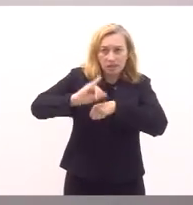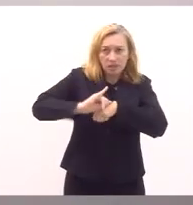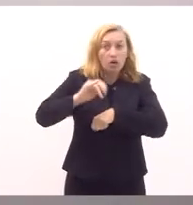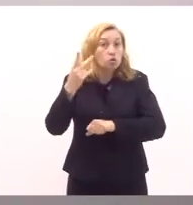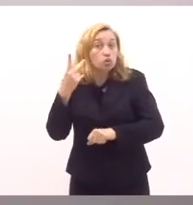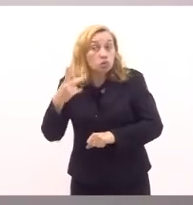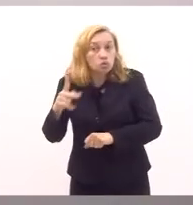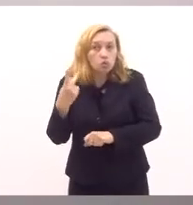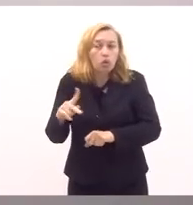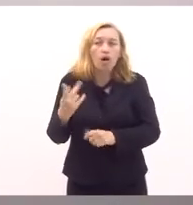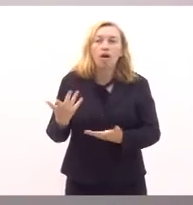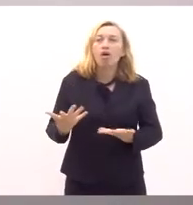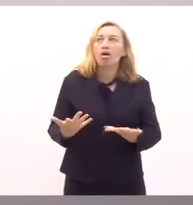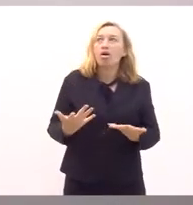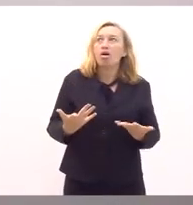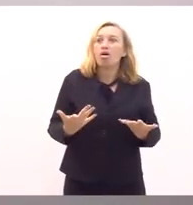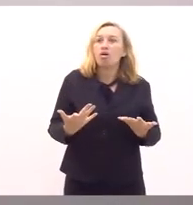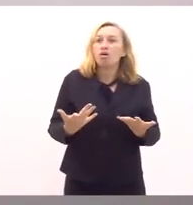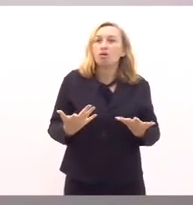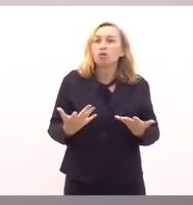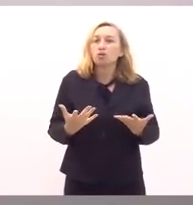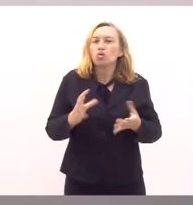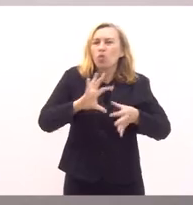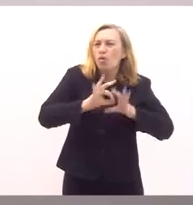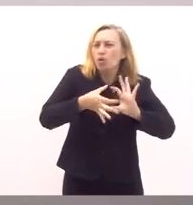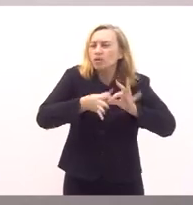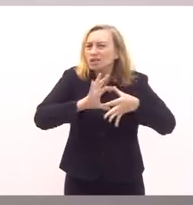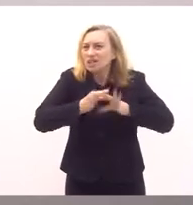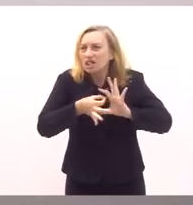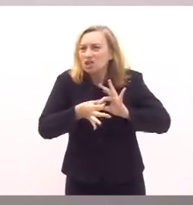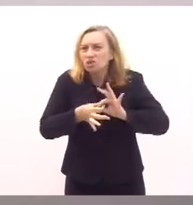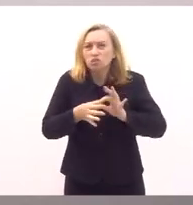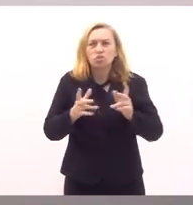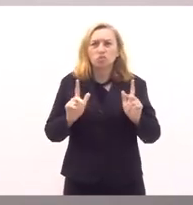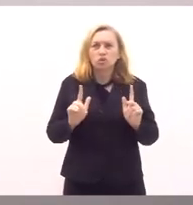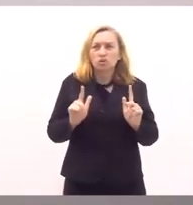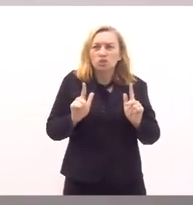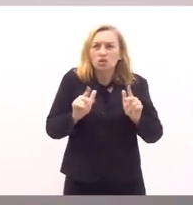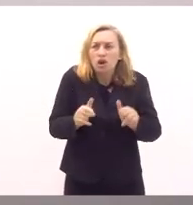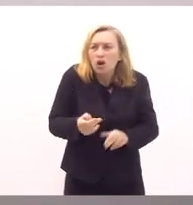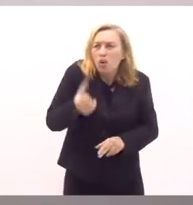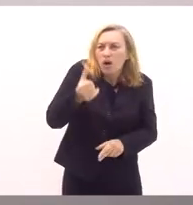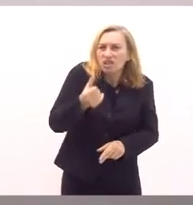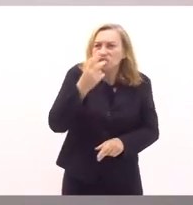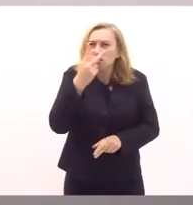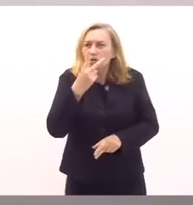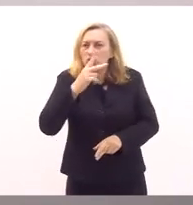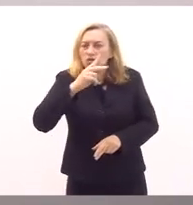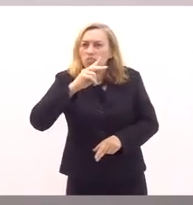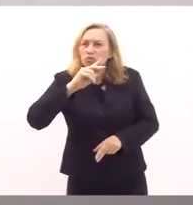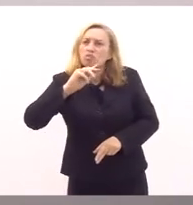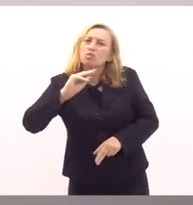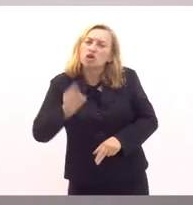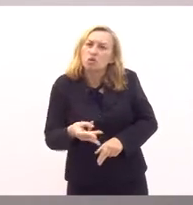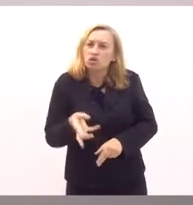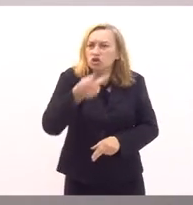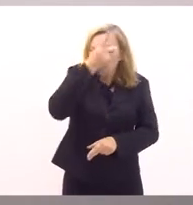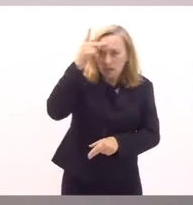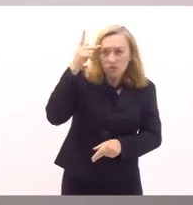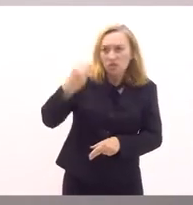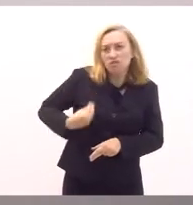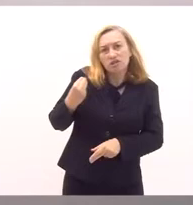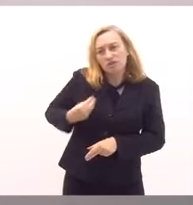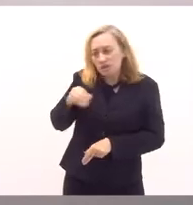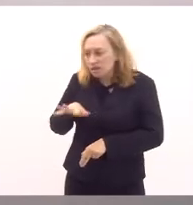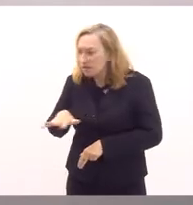né, um contexto muito singular de quase 2 milhões de pessoas vivendo em